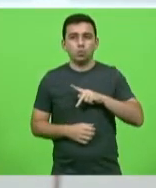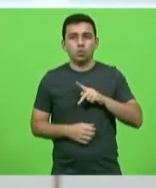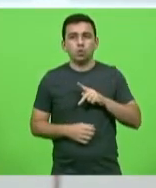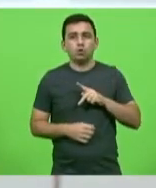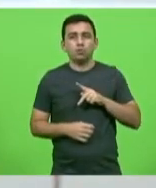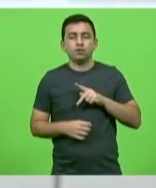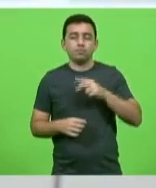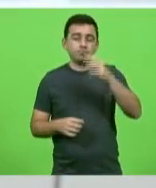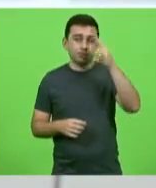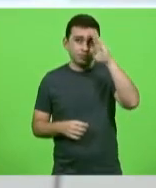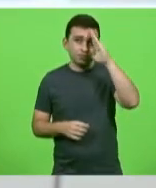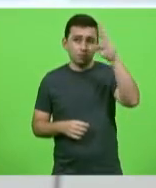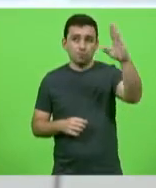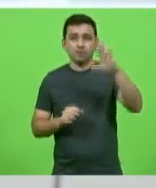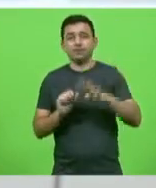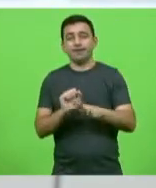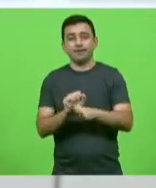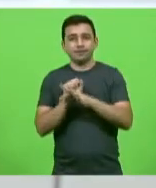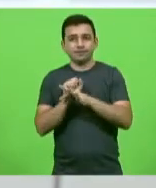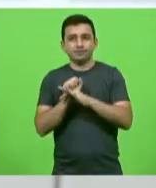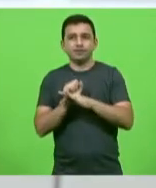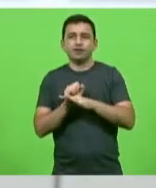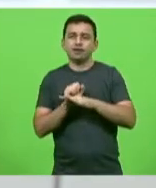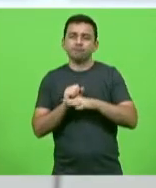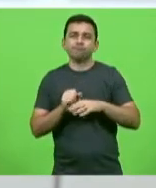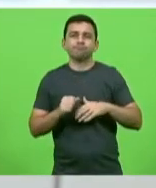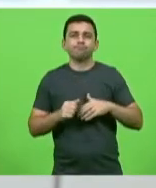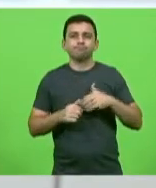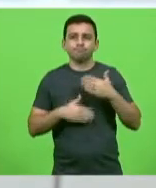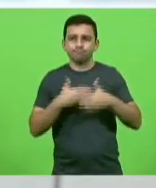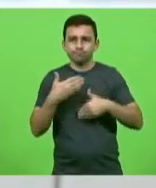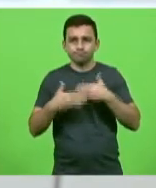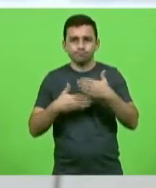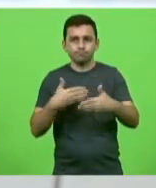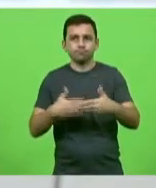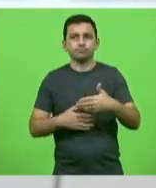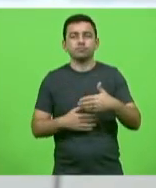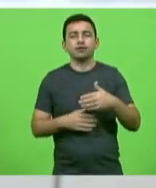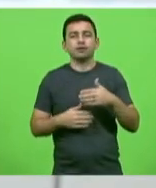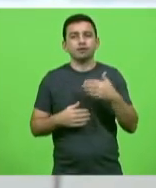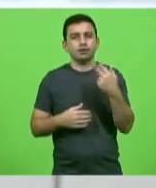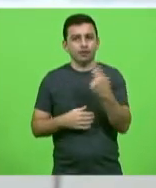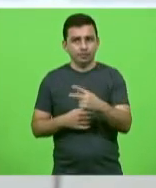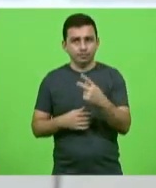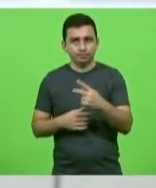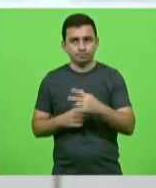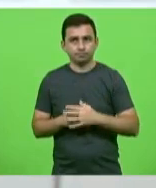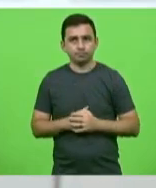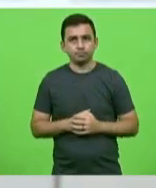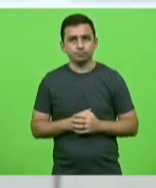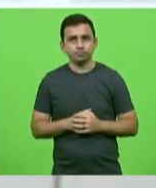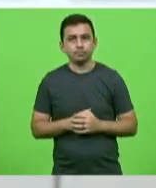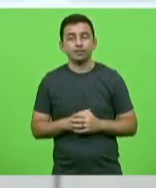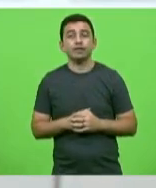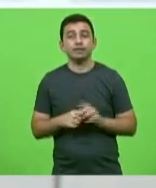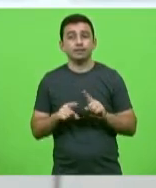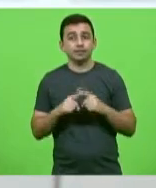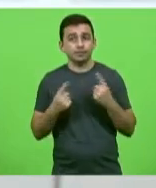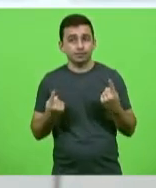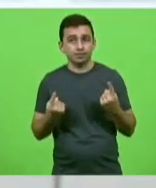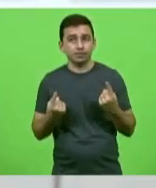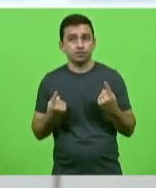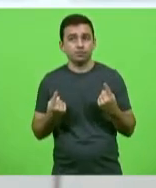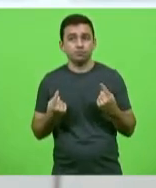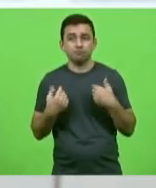das garantias efetivas da satisfação da Versa no caso em que